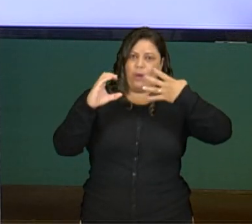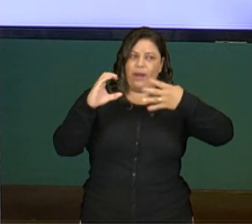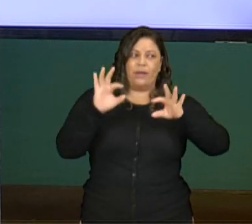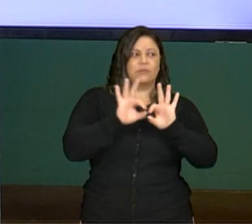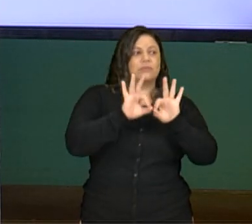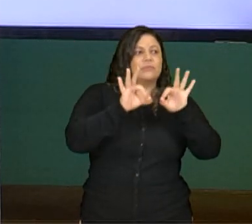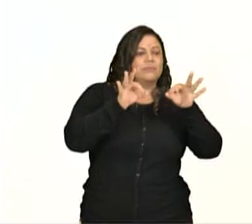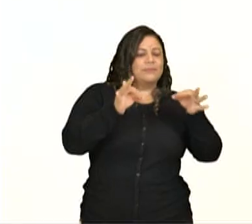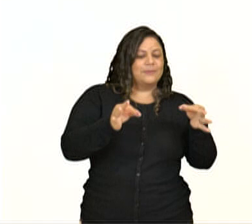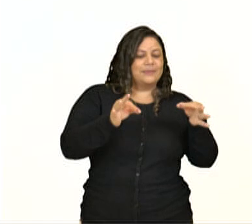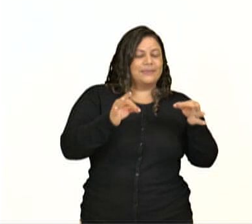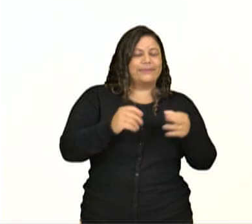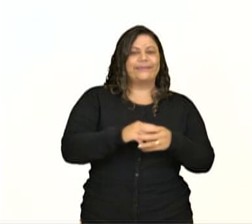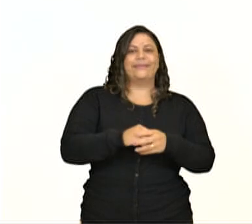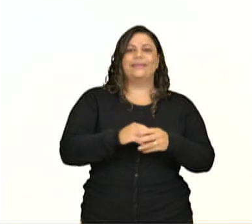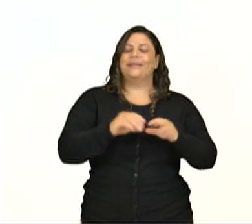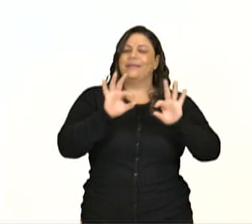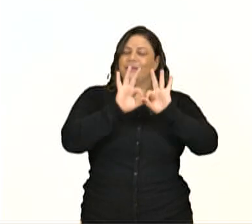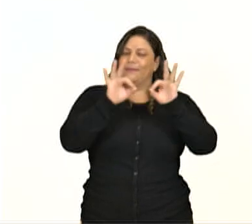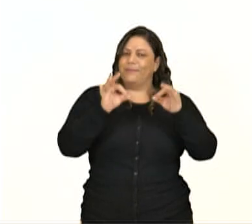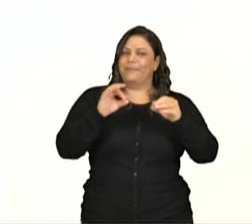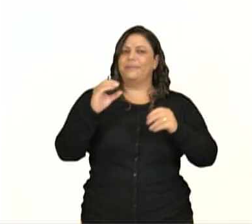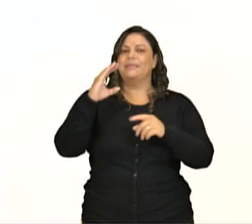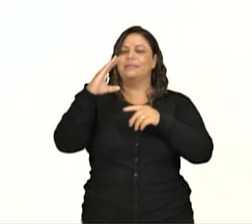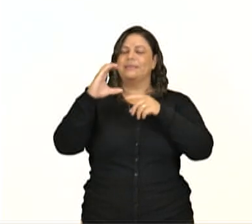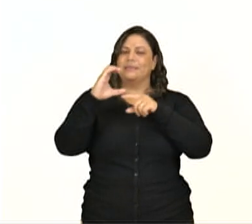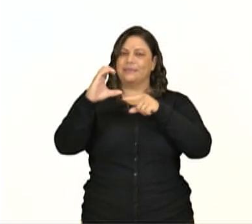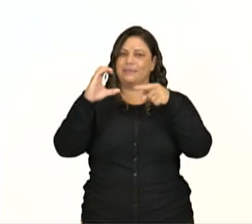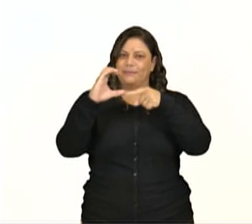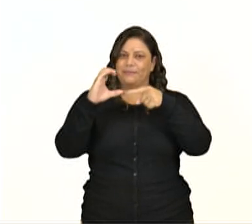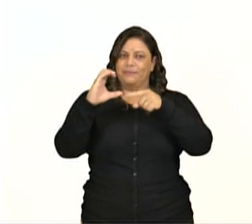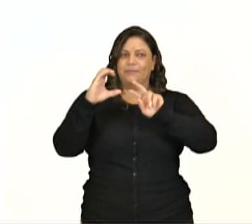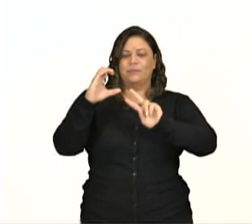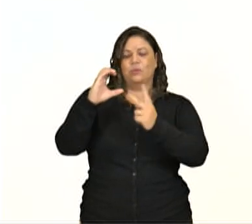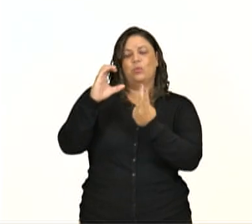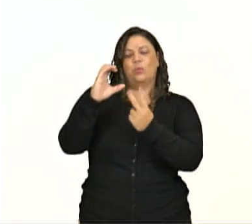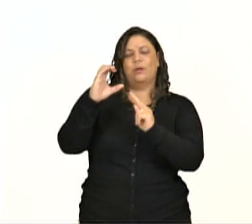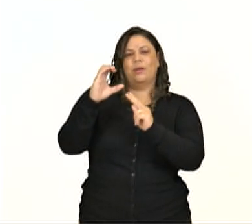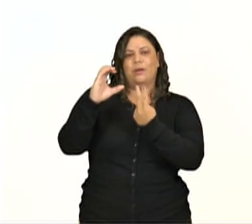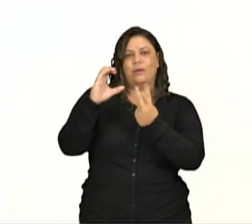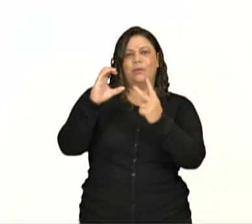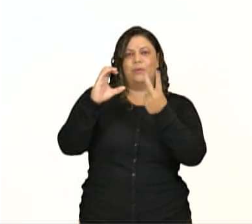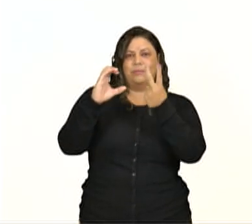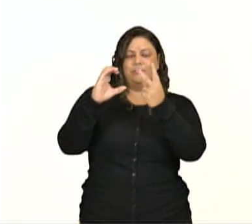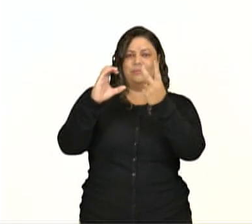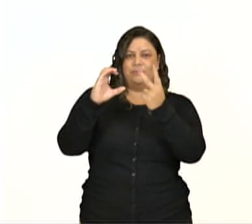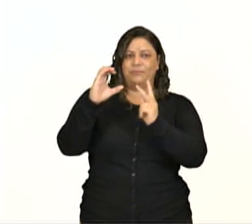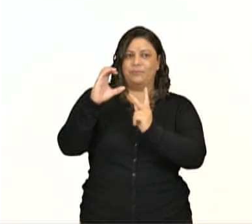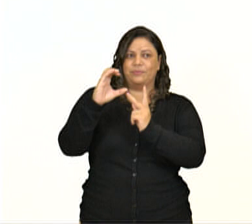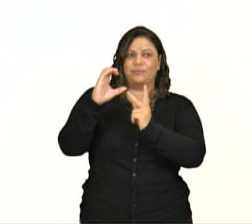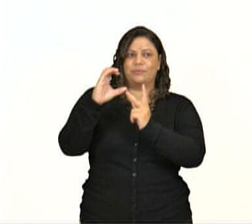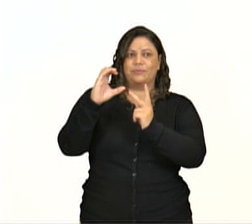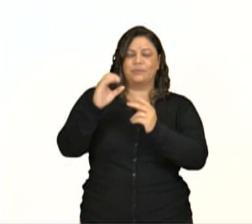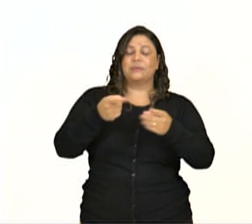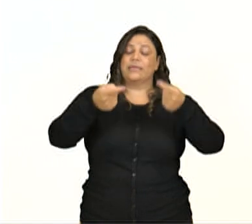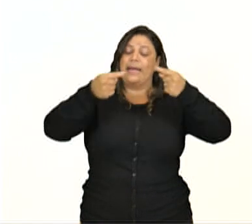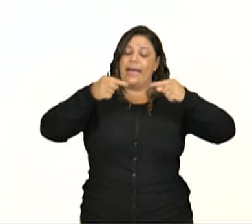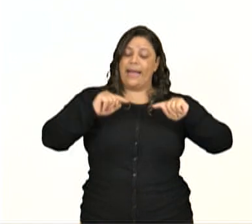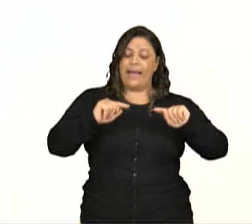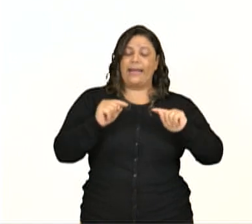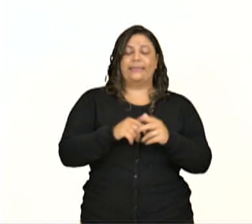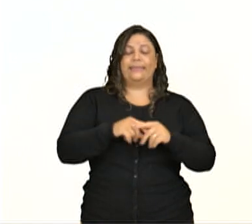tá? Então, uma ligação simples com o carbono, 3 simples com cada hidrogênio. Aqui ele efetua uma ligação dupla entre